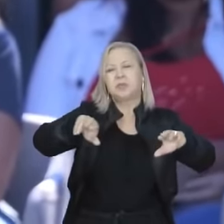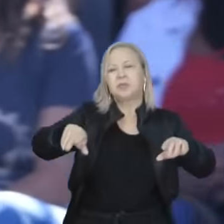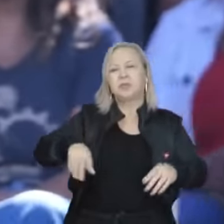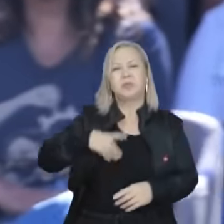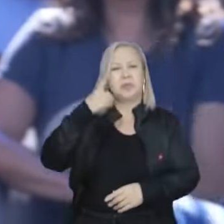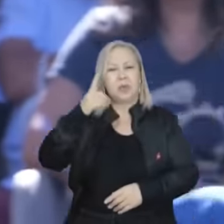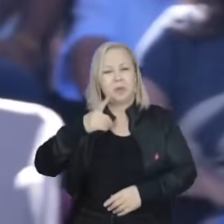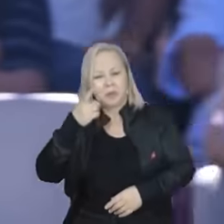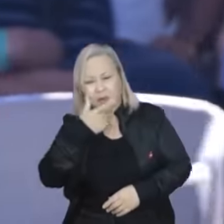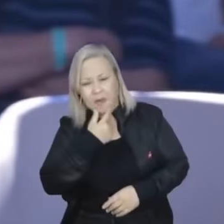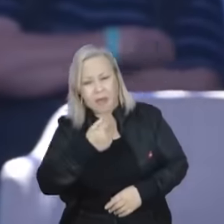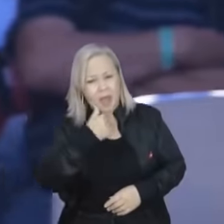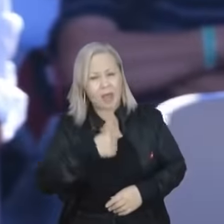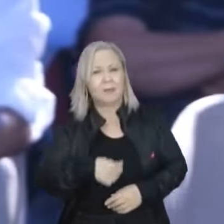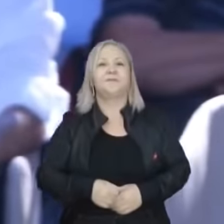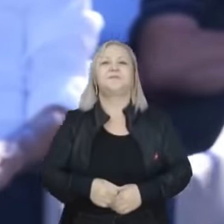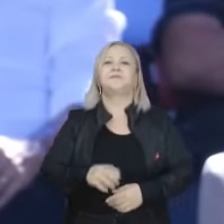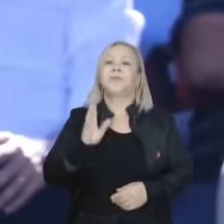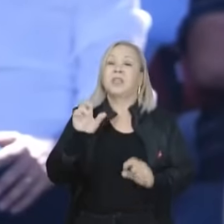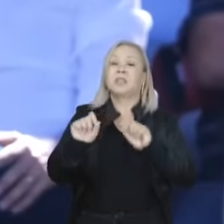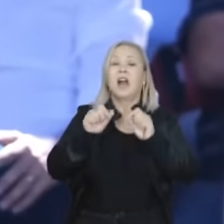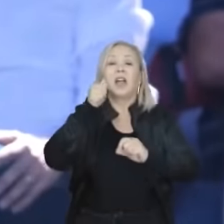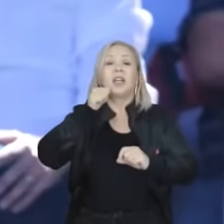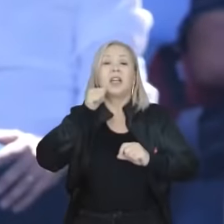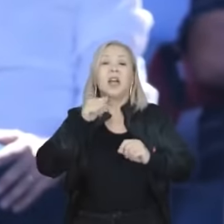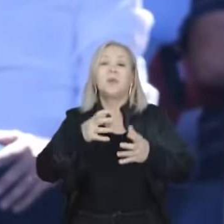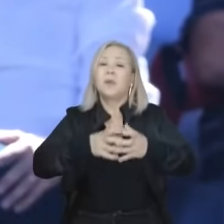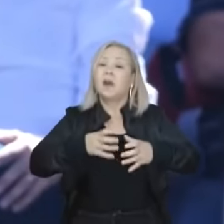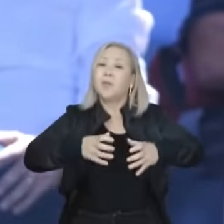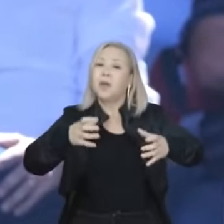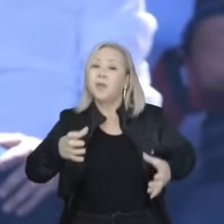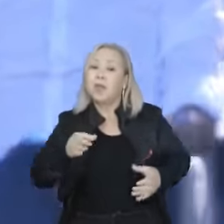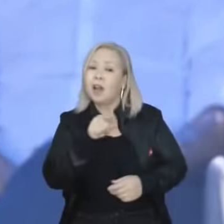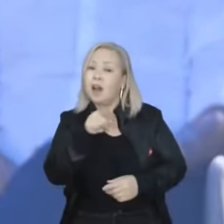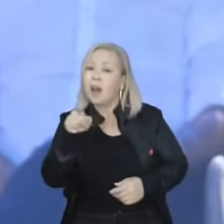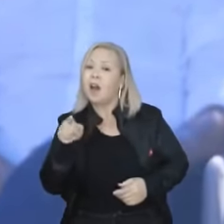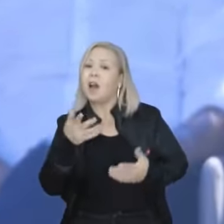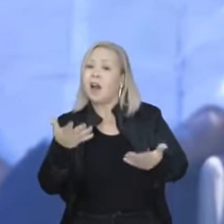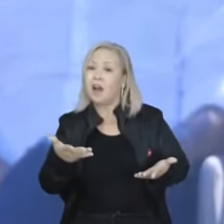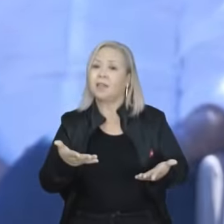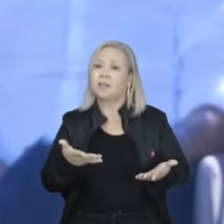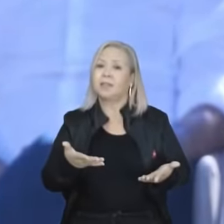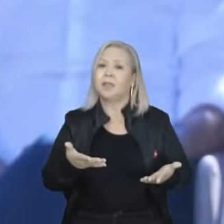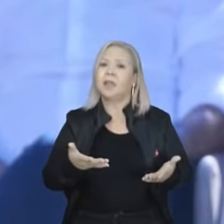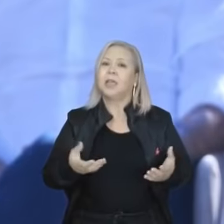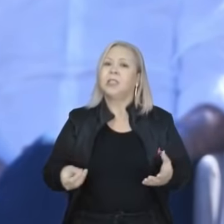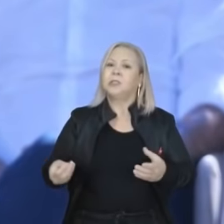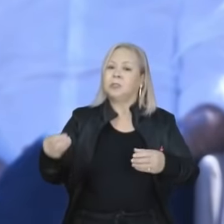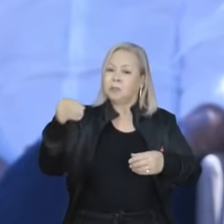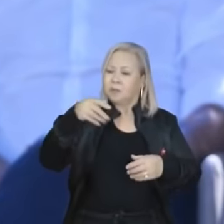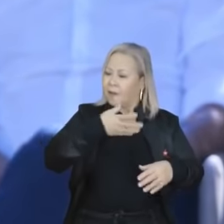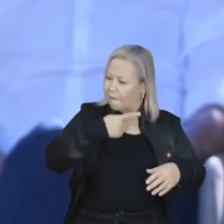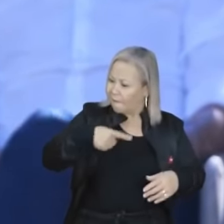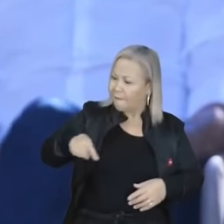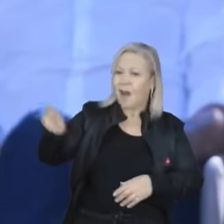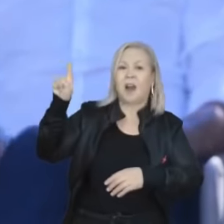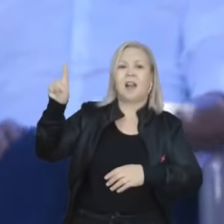deputadas, já que a mulher são maioria, elas que entupam aquele Congresso Nacional. Eu fui no México esses